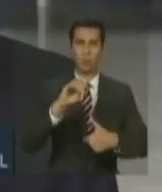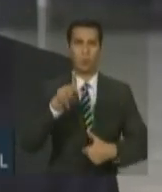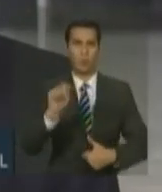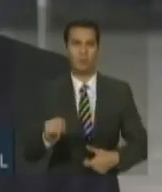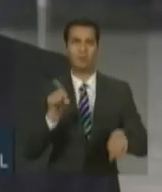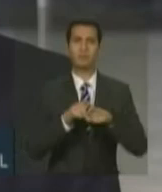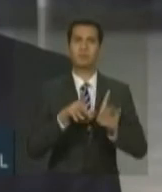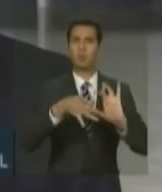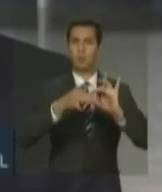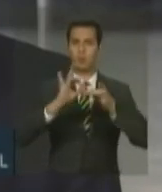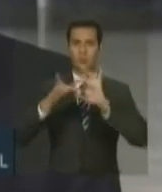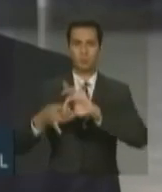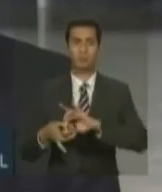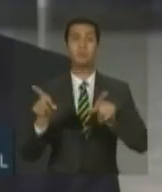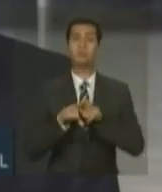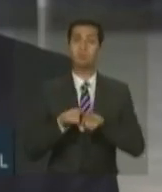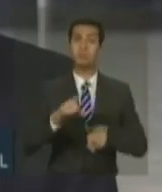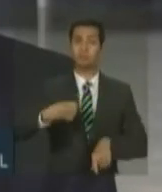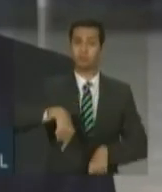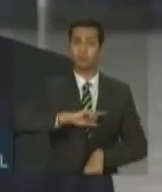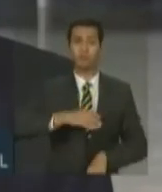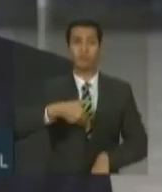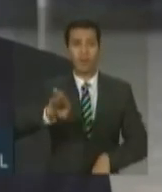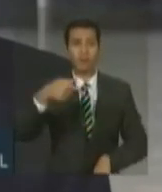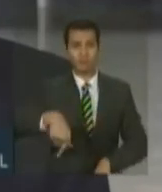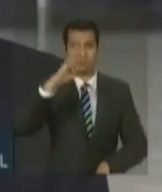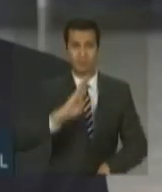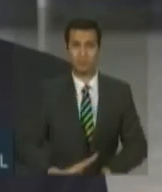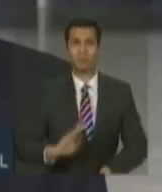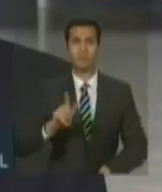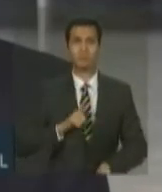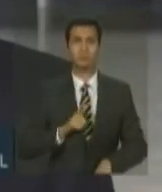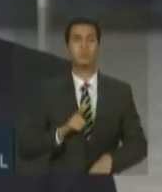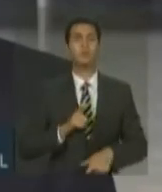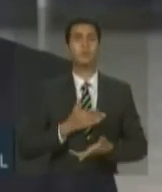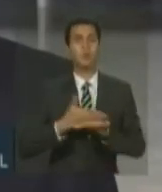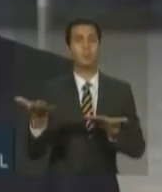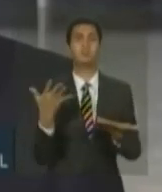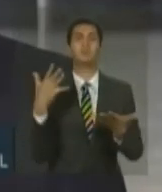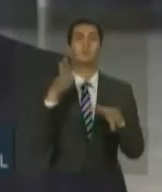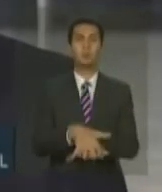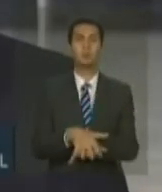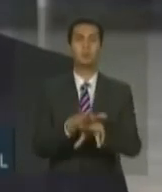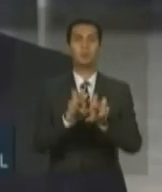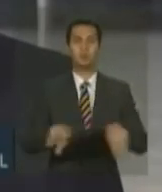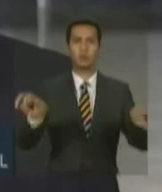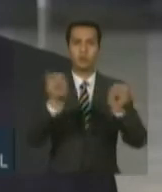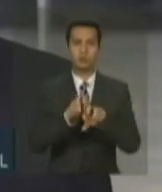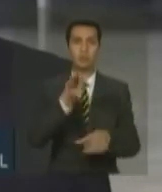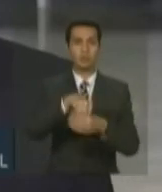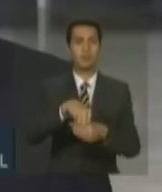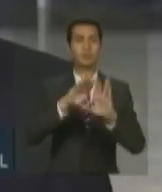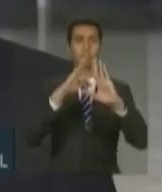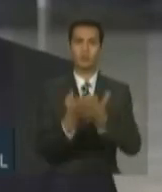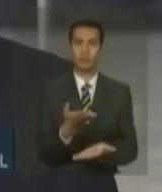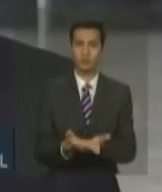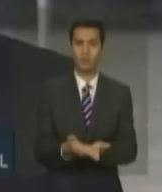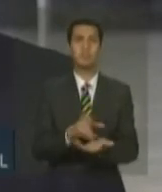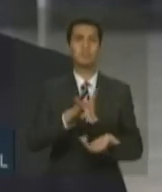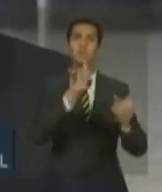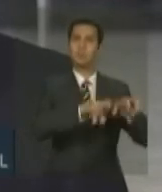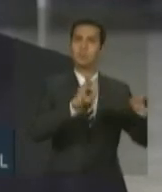inclusão digital nas escolas públicas, com tablets, laptops, notebooks. Então é um volume